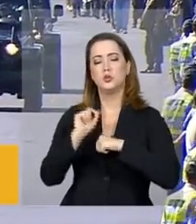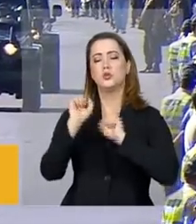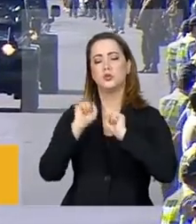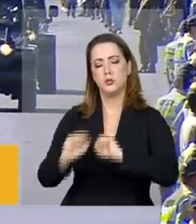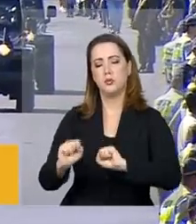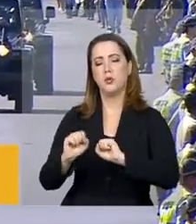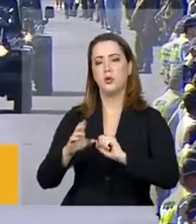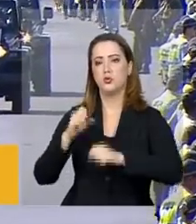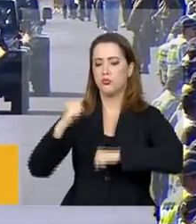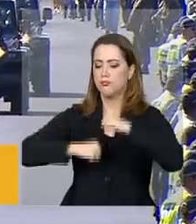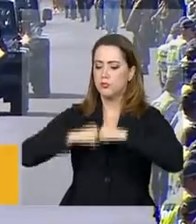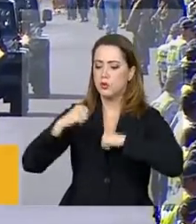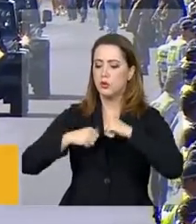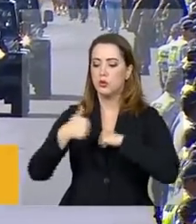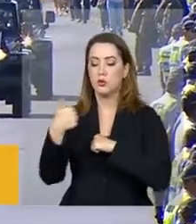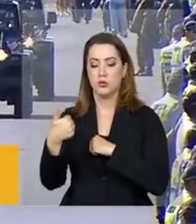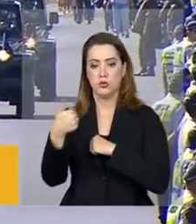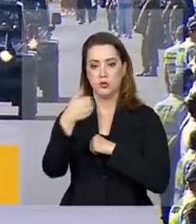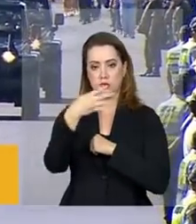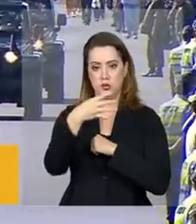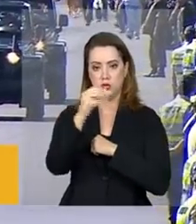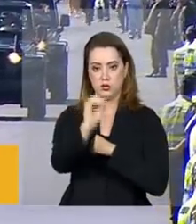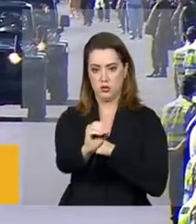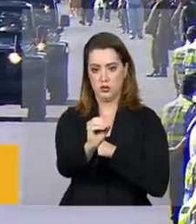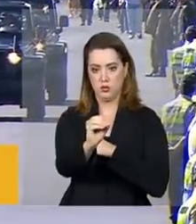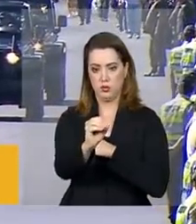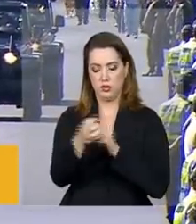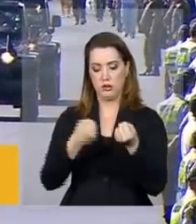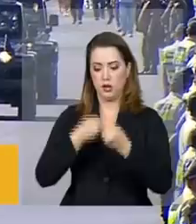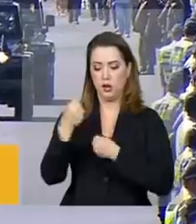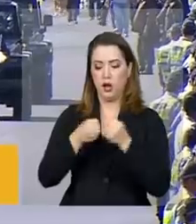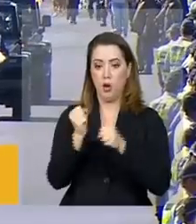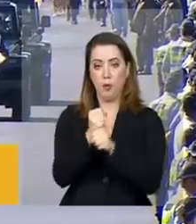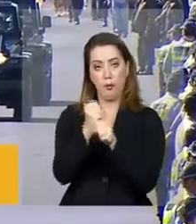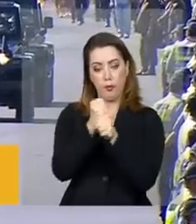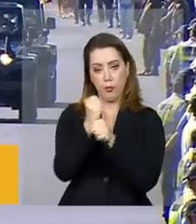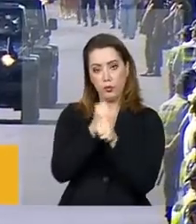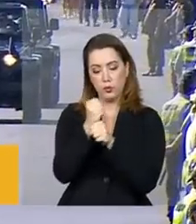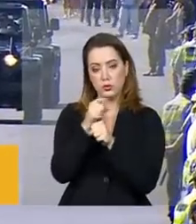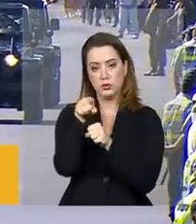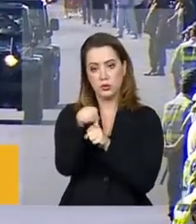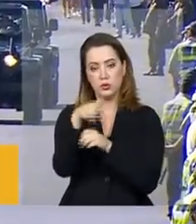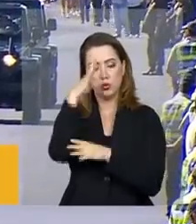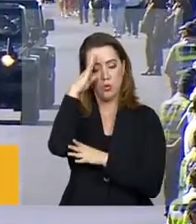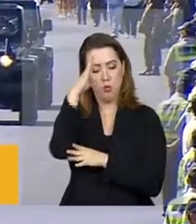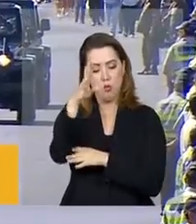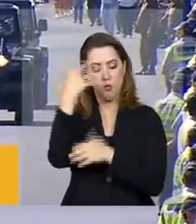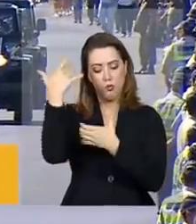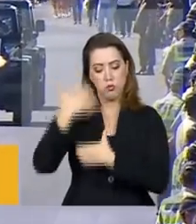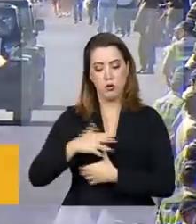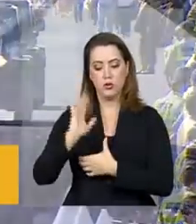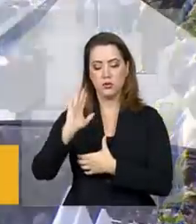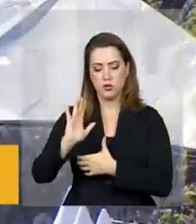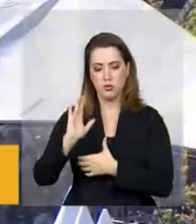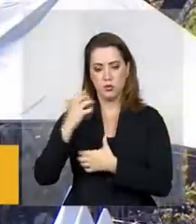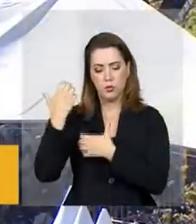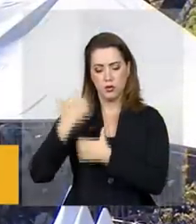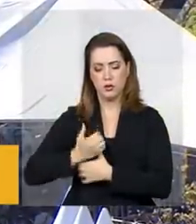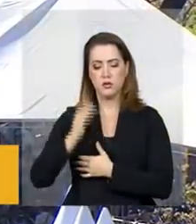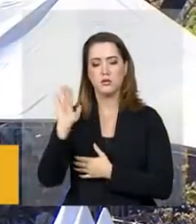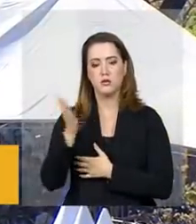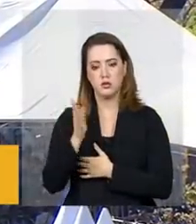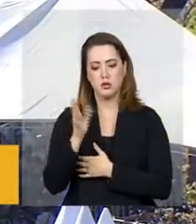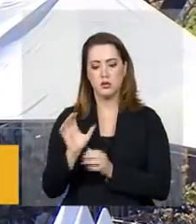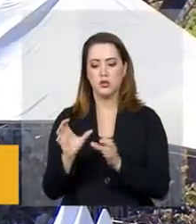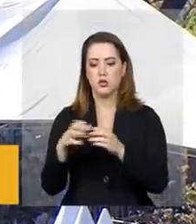capacidade de produzir em torno de 140 carros ano. Né? Então, o Exército, como já está equipando as duas